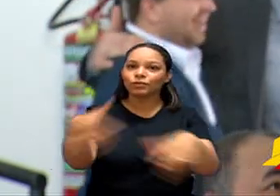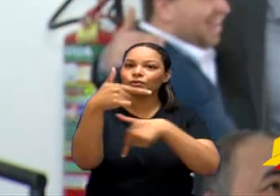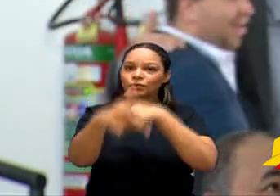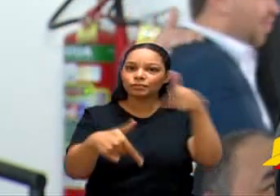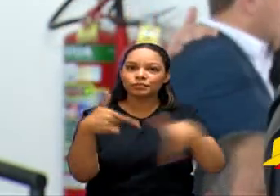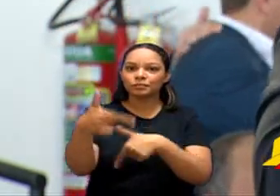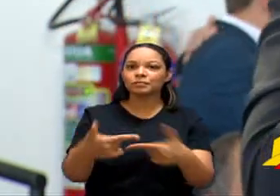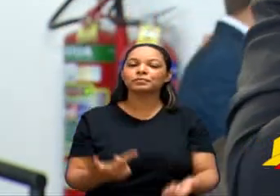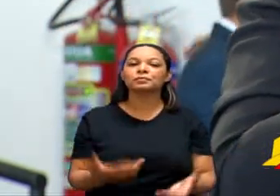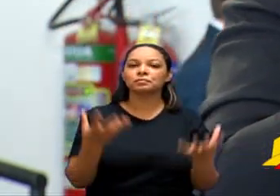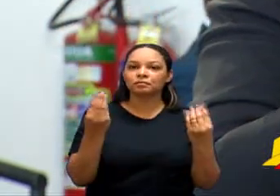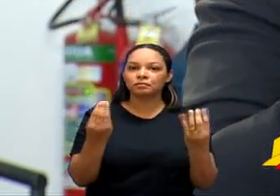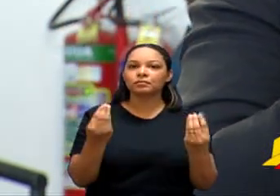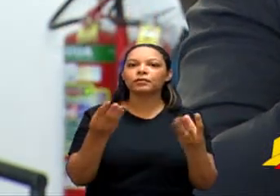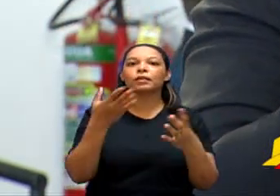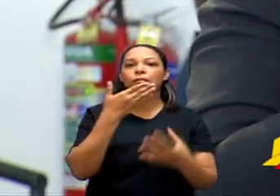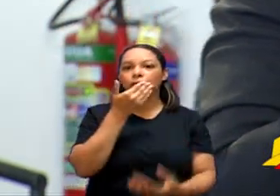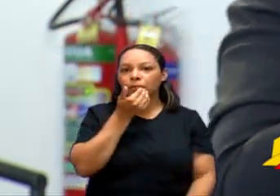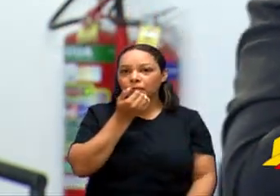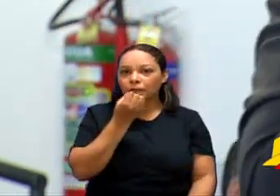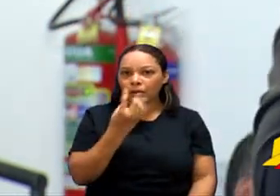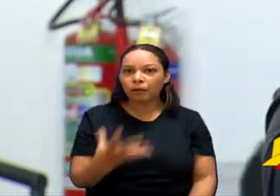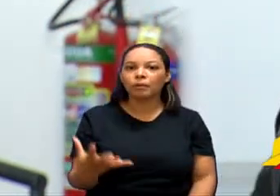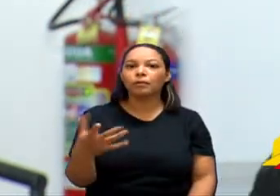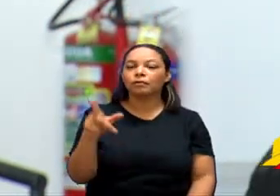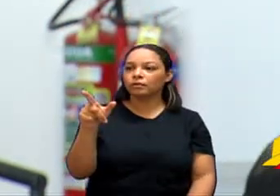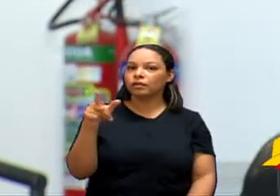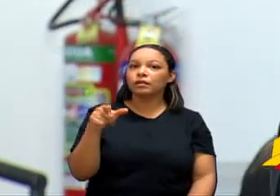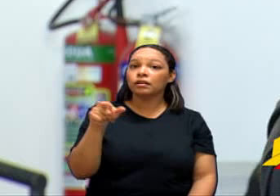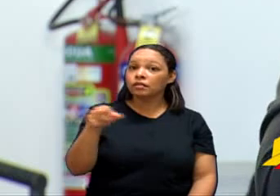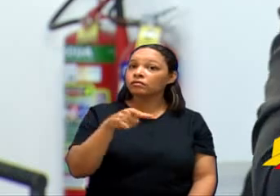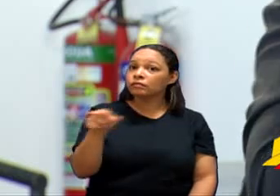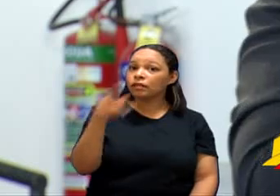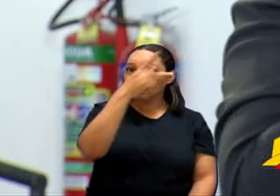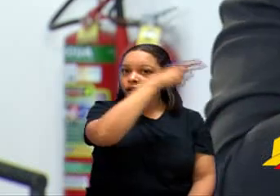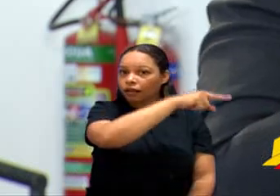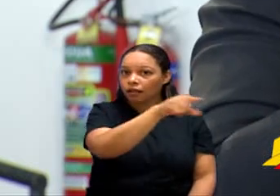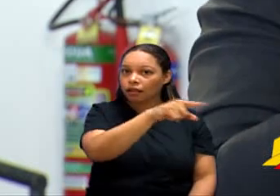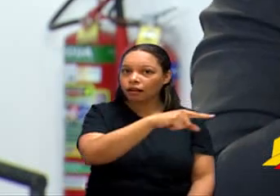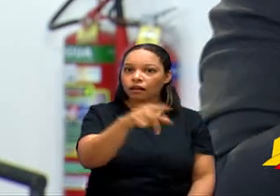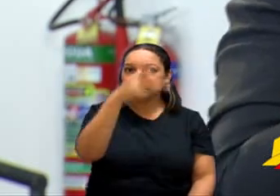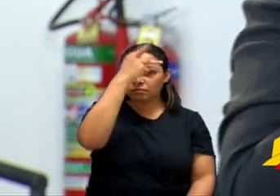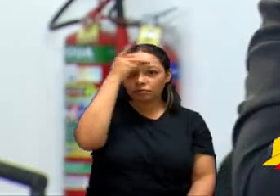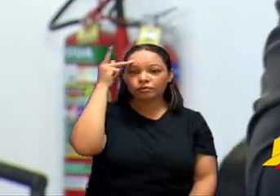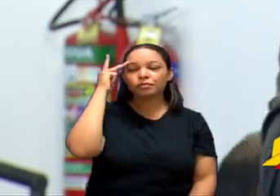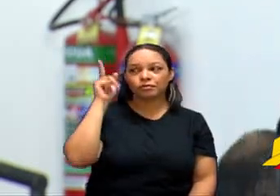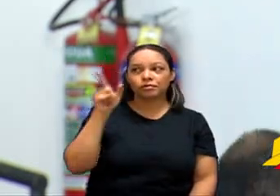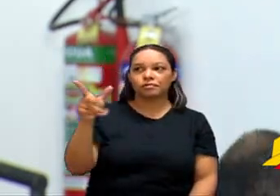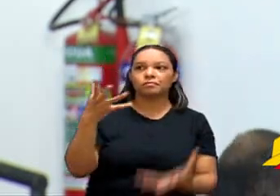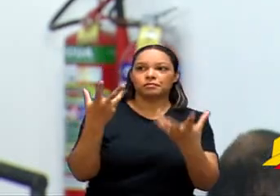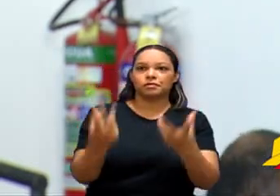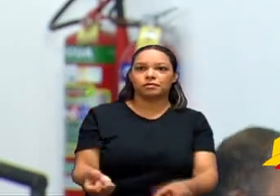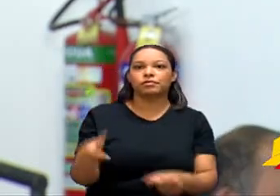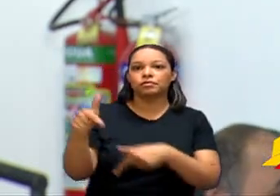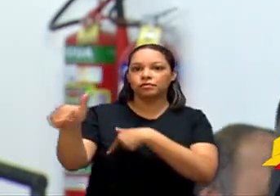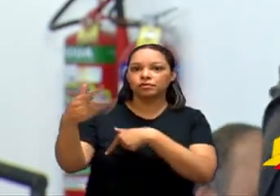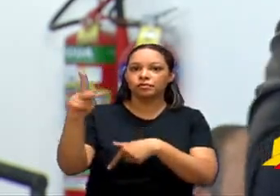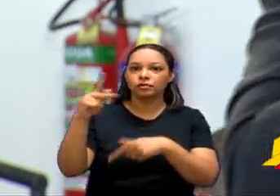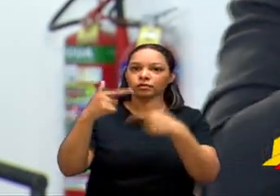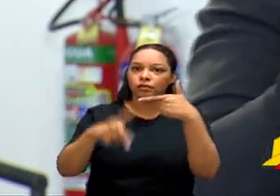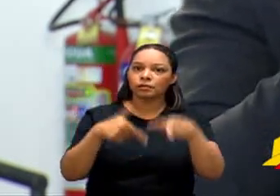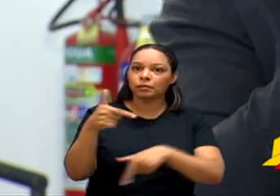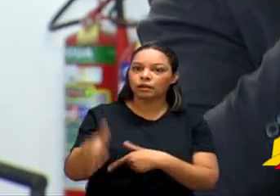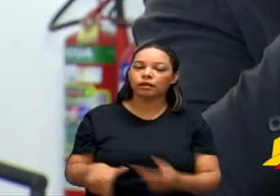é quando a pessoa reconhece nosso trabalho. E está aí, Vossa Excelência, com vários mandatos, porque merece. Obrigado. E,